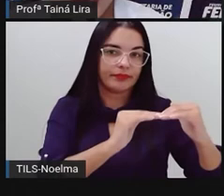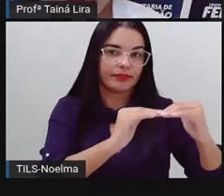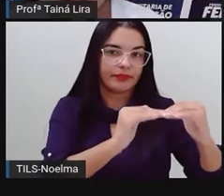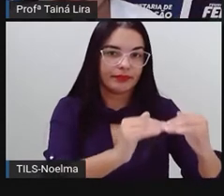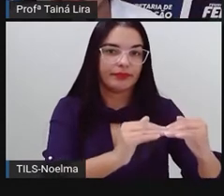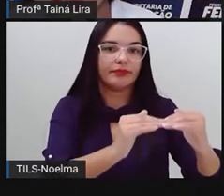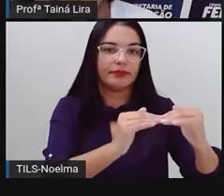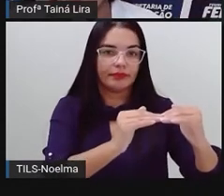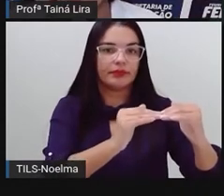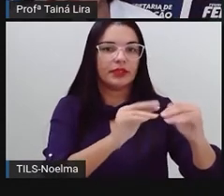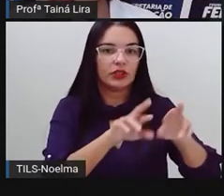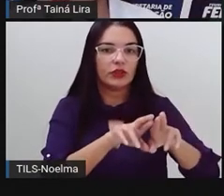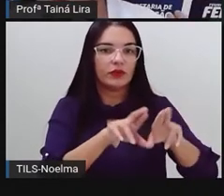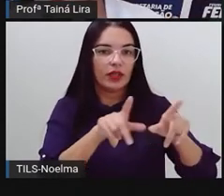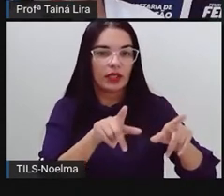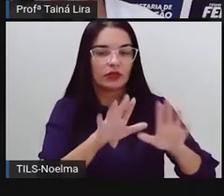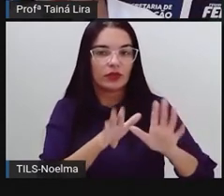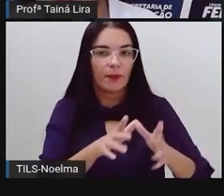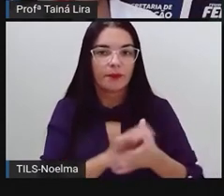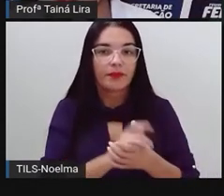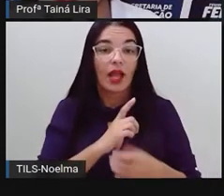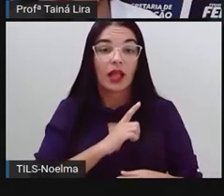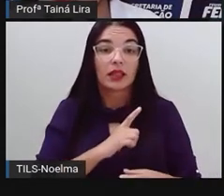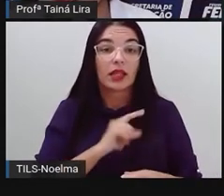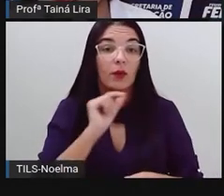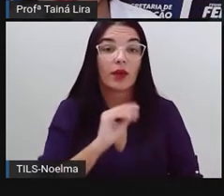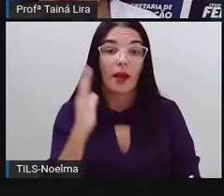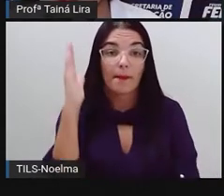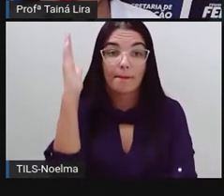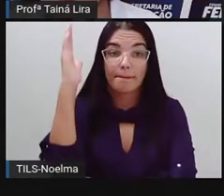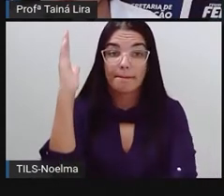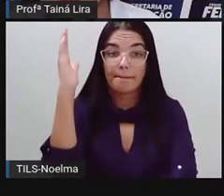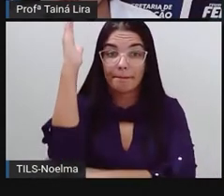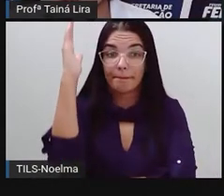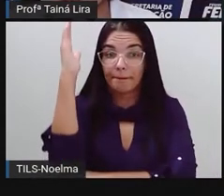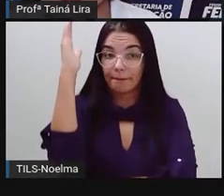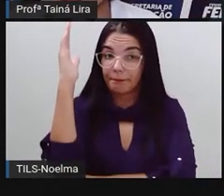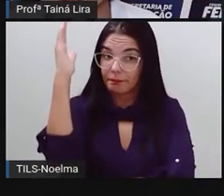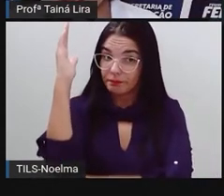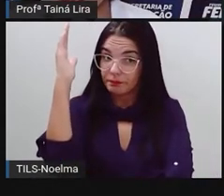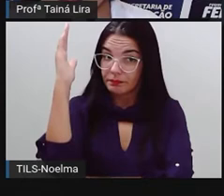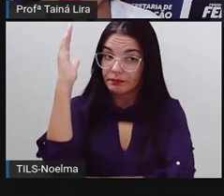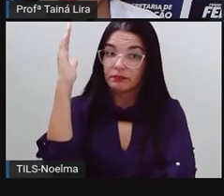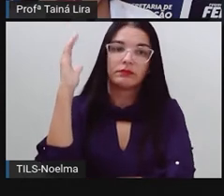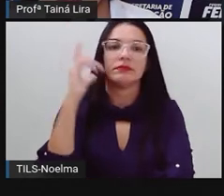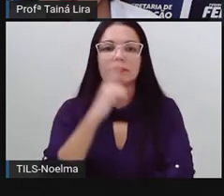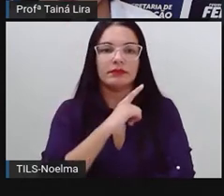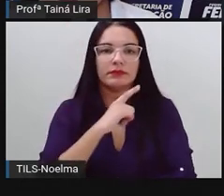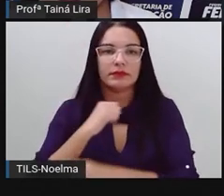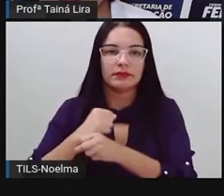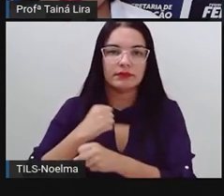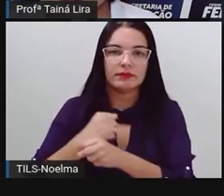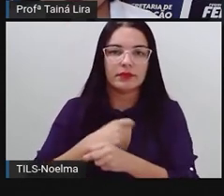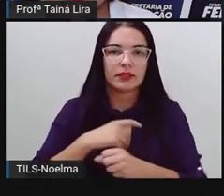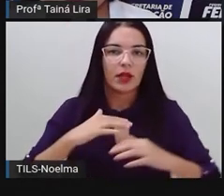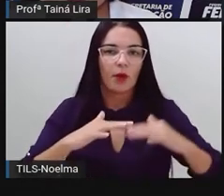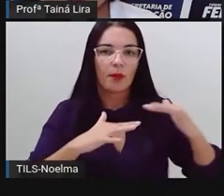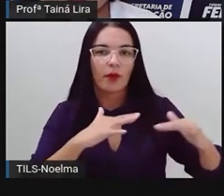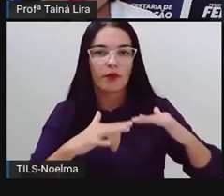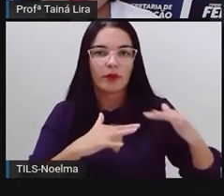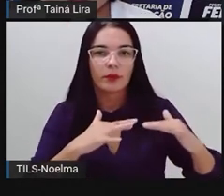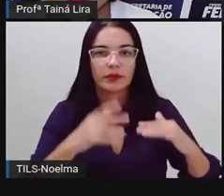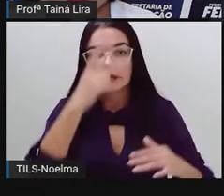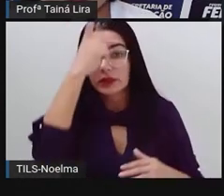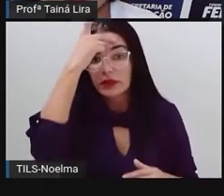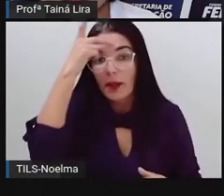pavimentação já é diferente nós temos a presença de vários edifícios Olha lá a movimentação